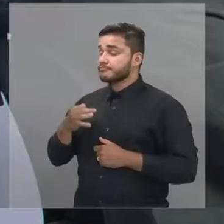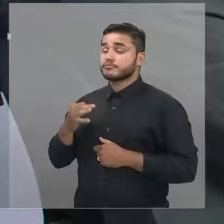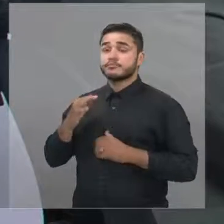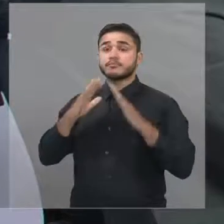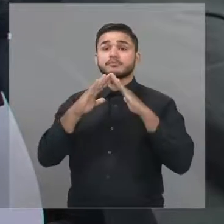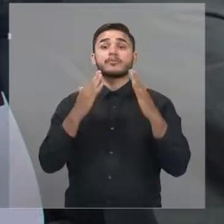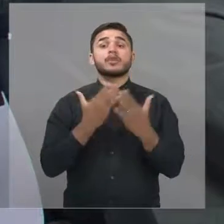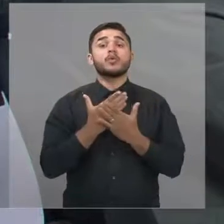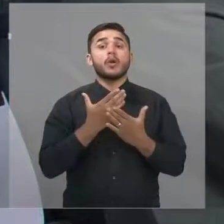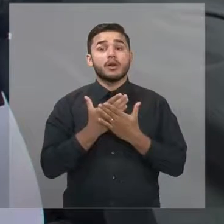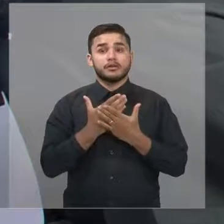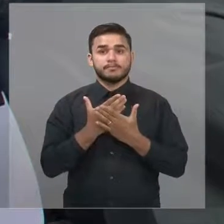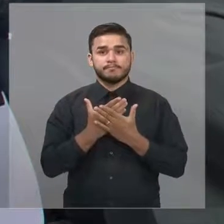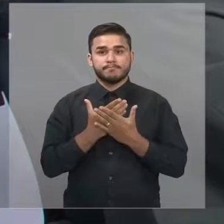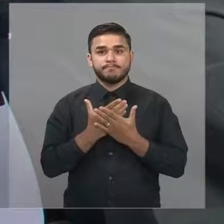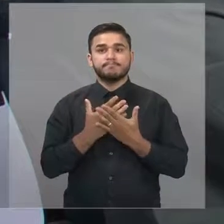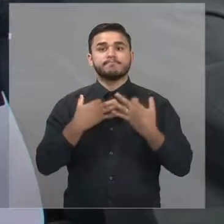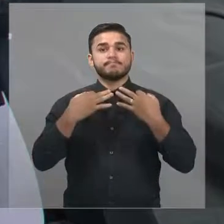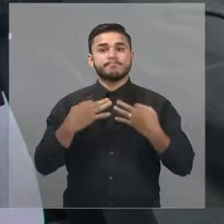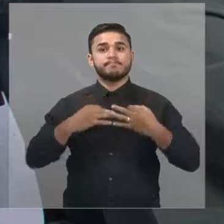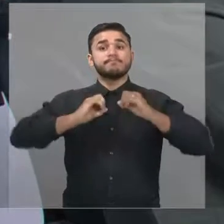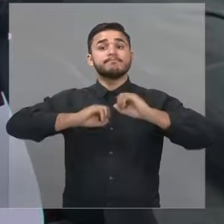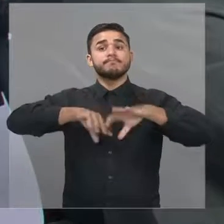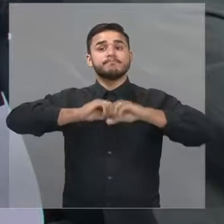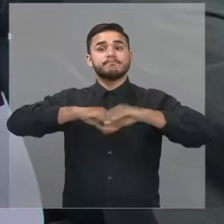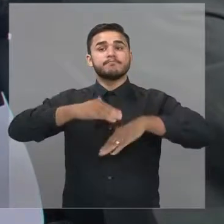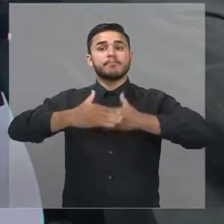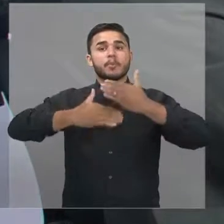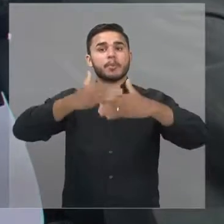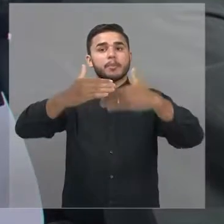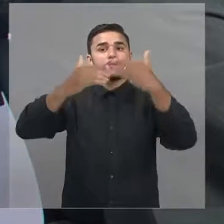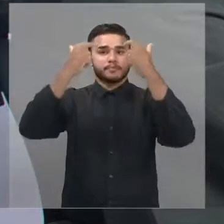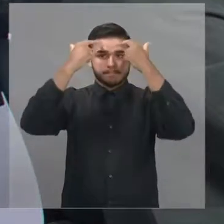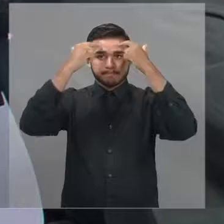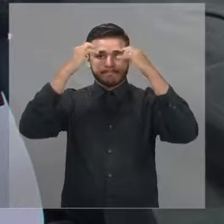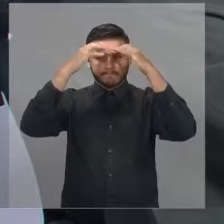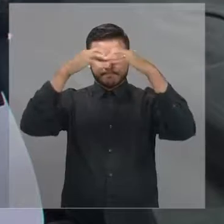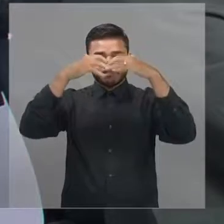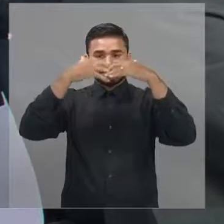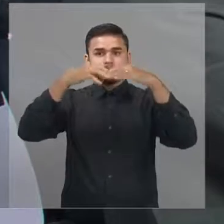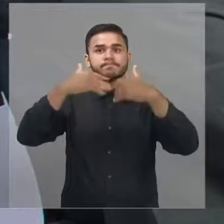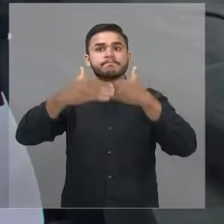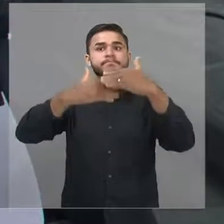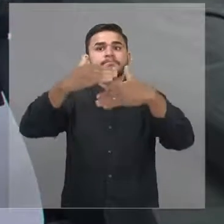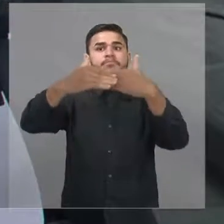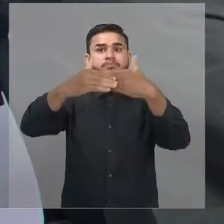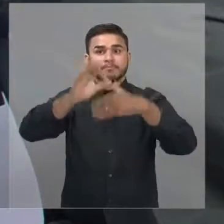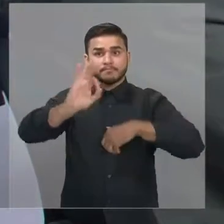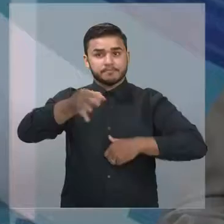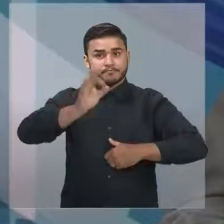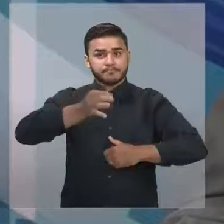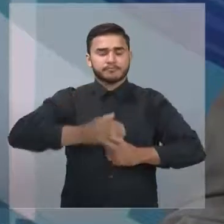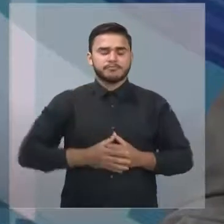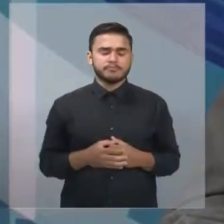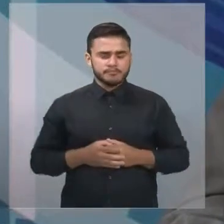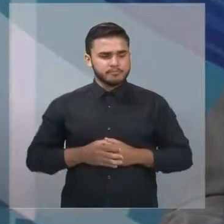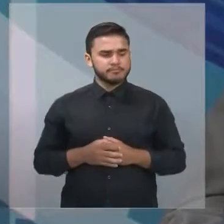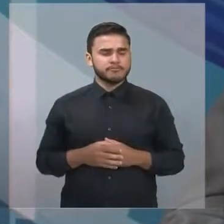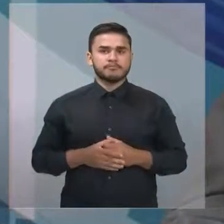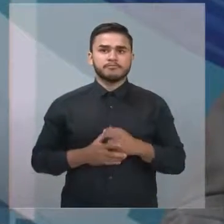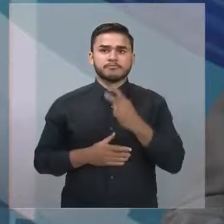é bom lembrar que educação formal está associada a desenvolvimento cognitivo. E o desenvolvimento